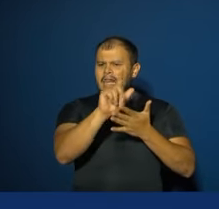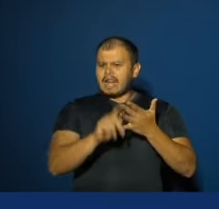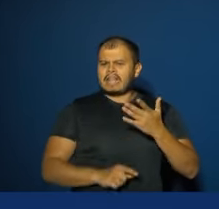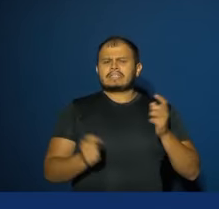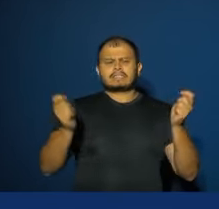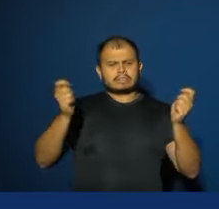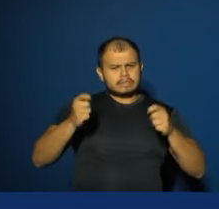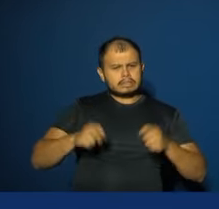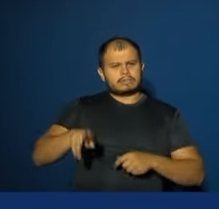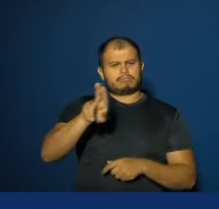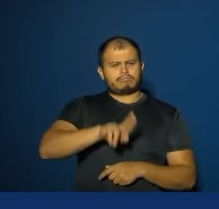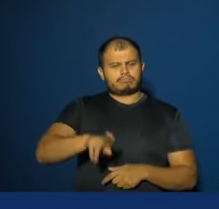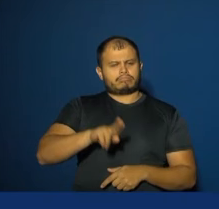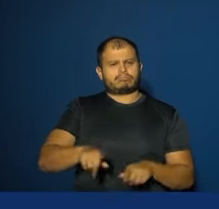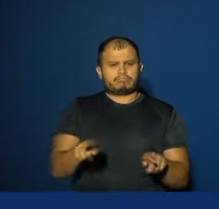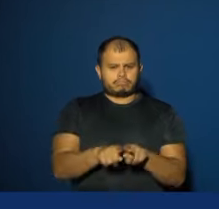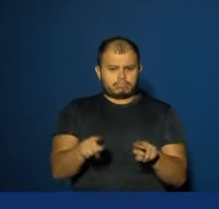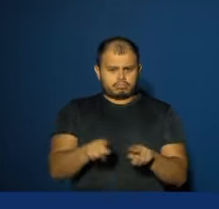visão muito de